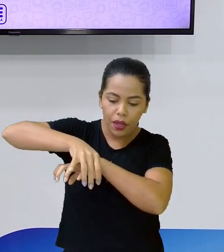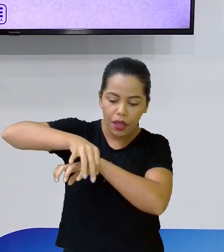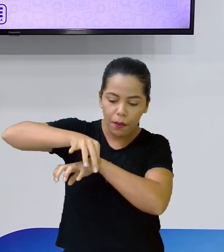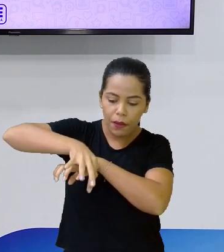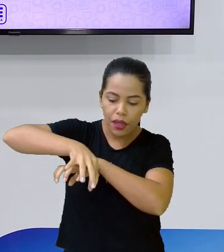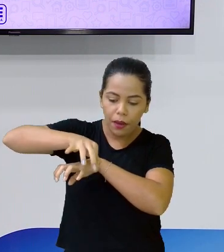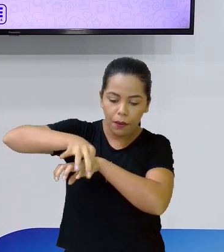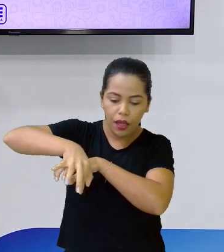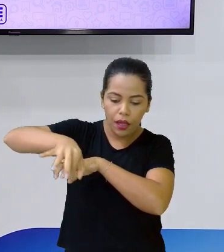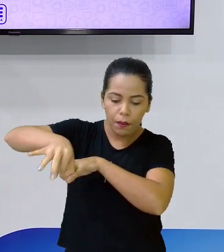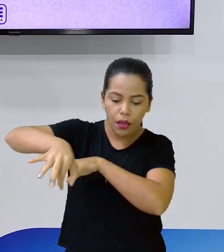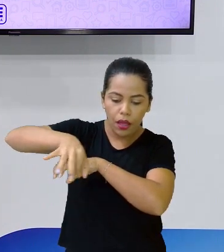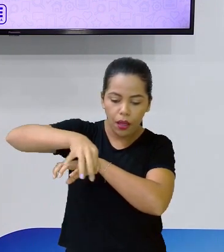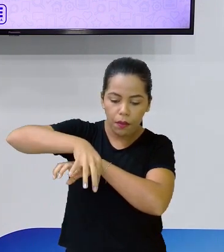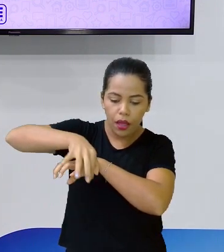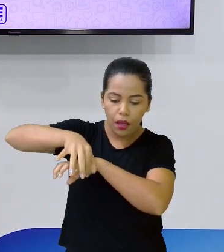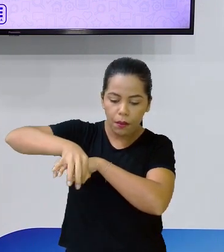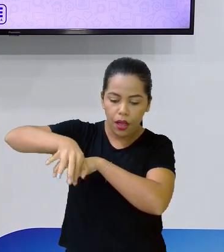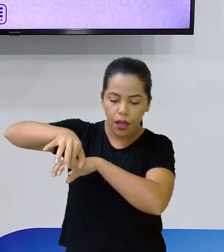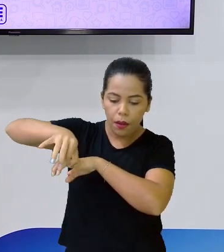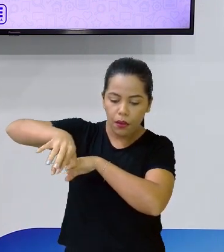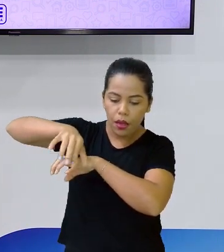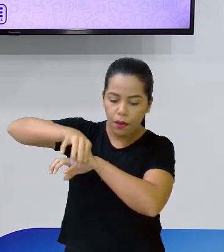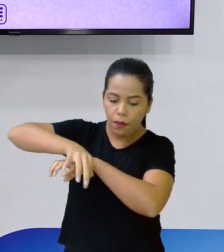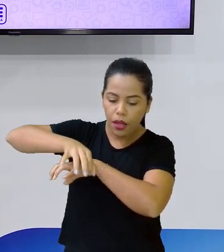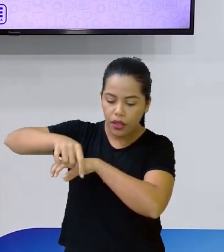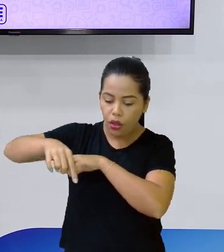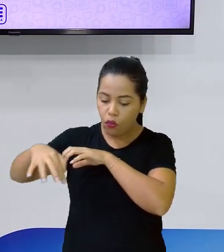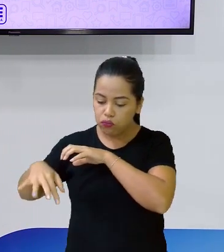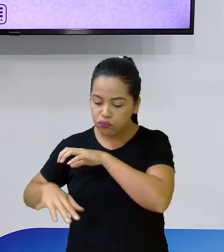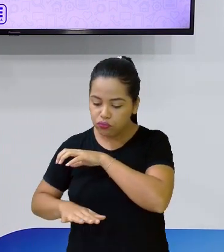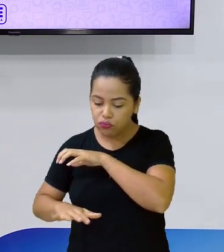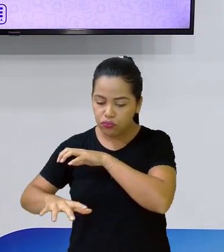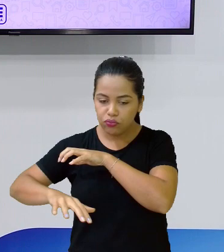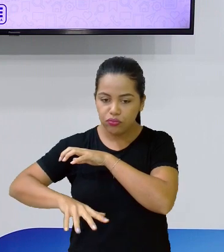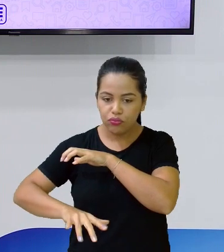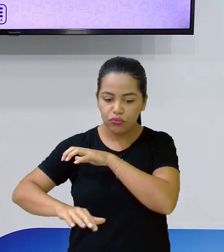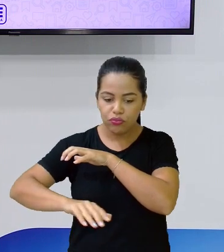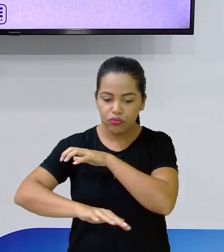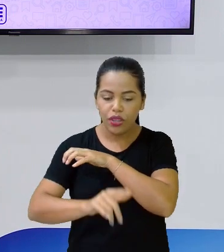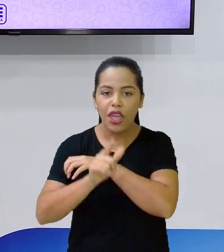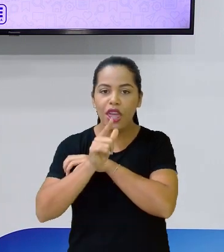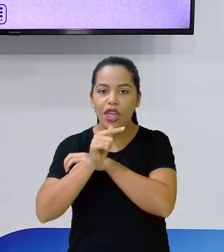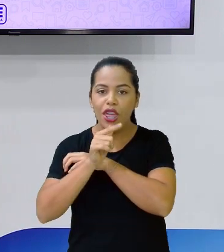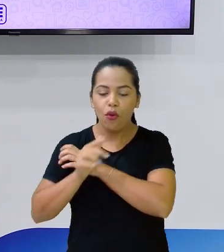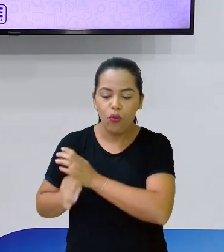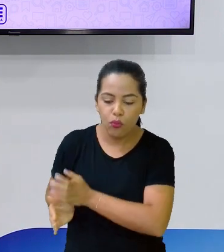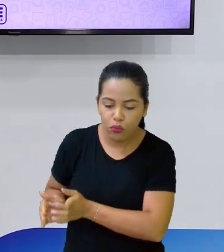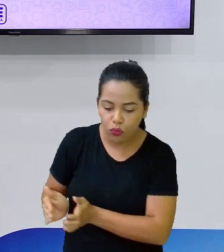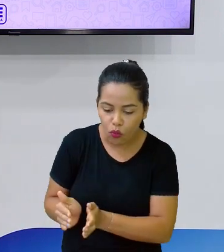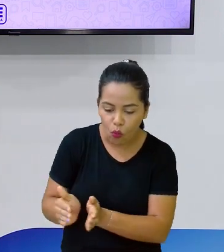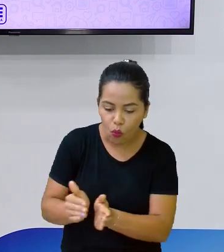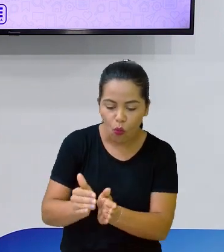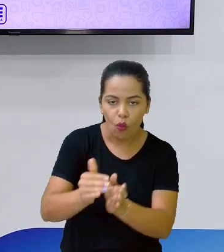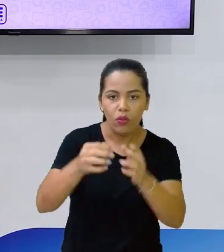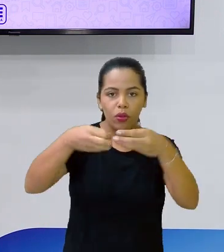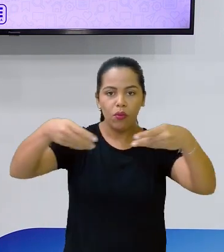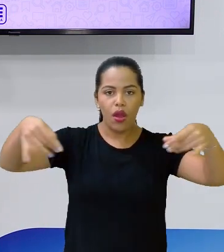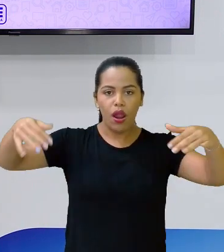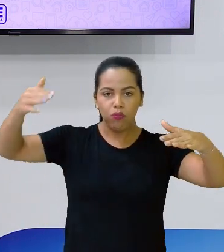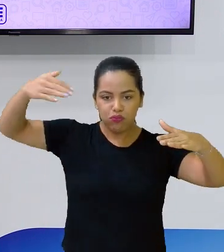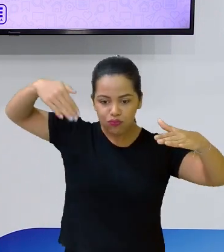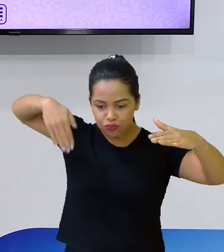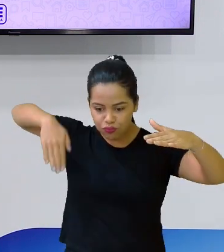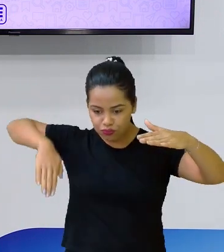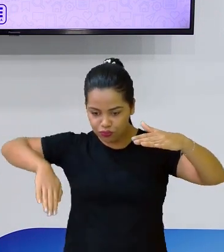embaixo, quando escorre essa água, ele vai formando um rio. Bem interessante. Um rio numa caverna, no espaço subterrâneo. Por que a gente